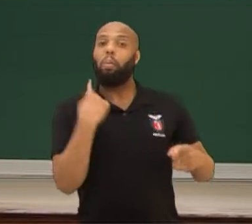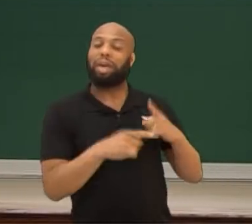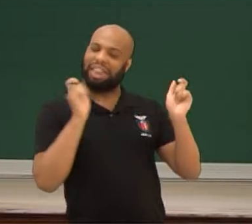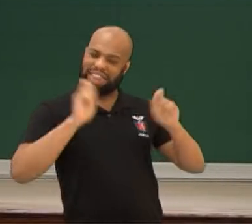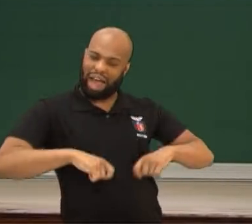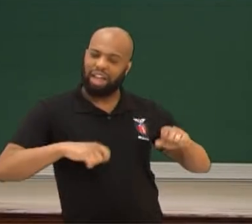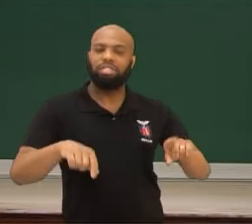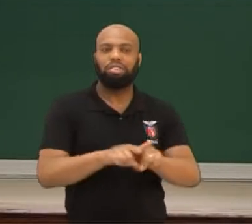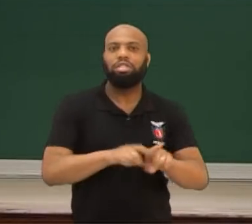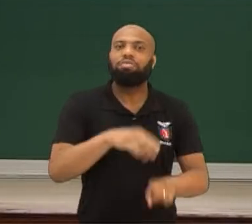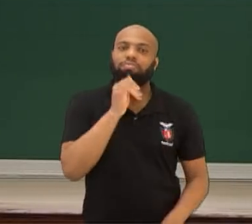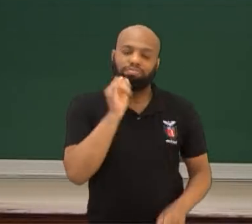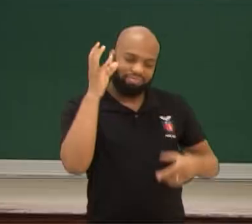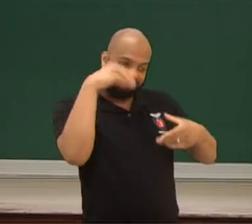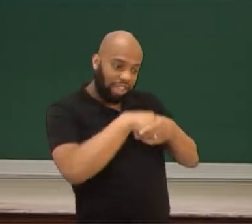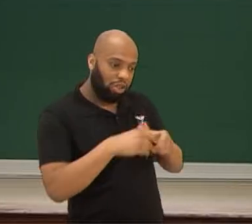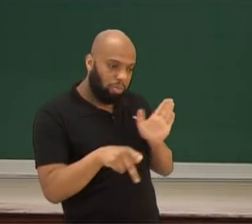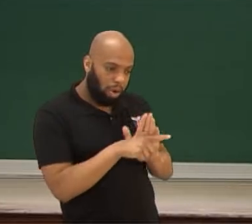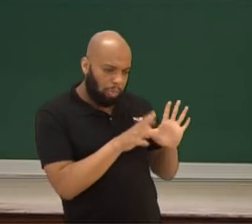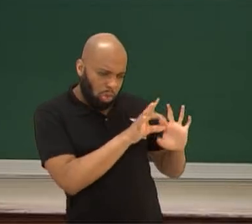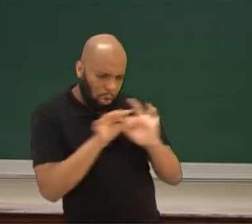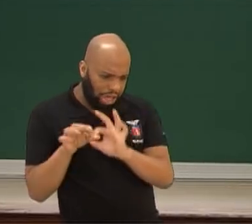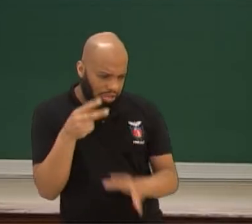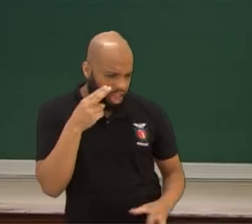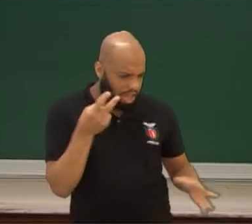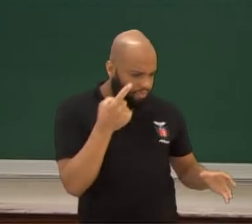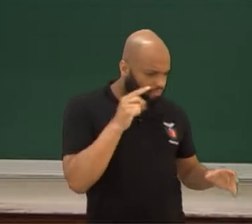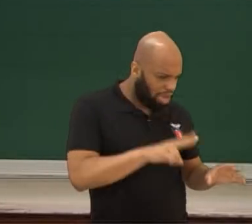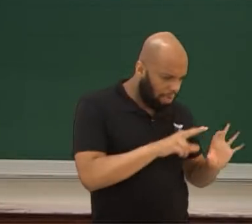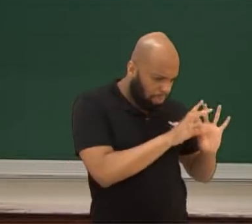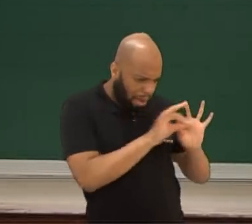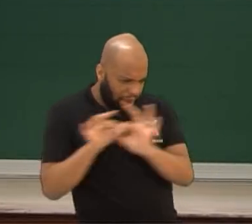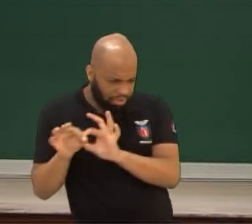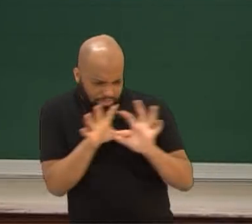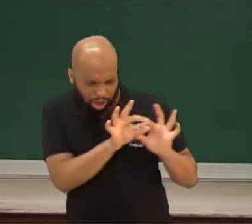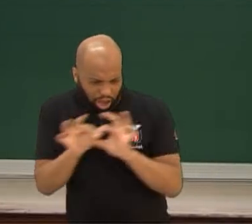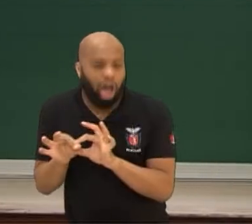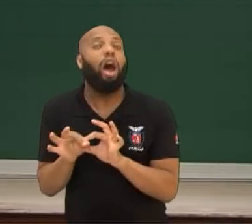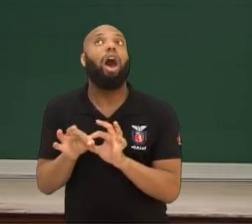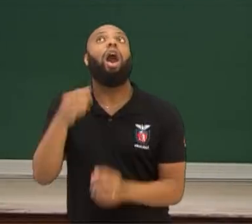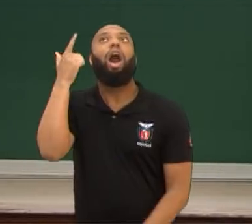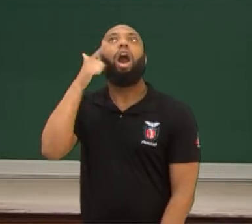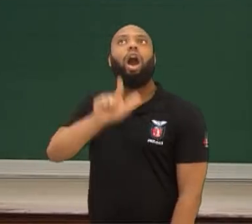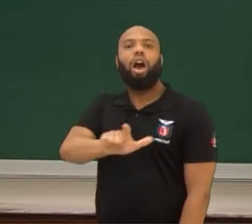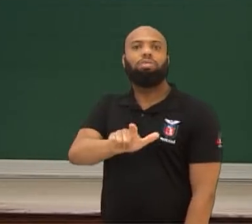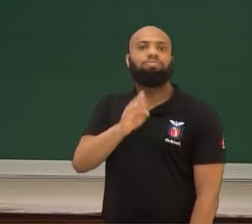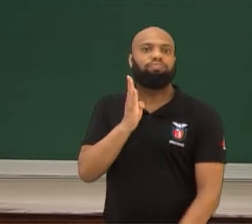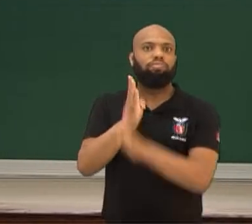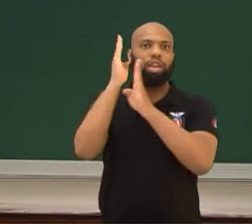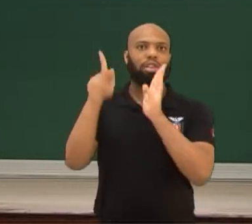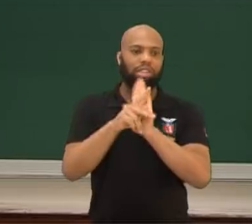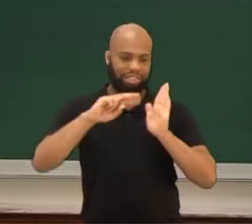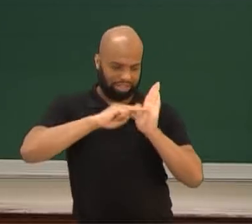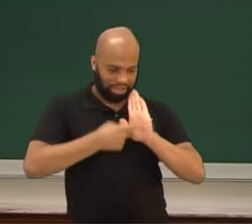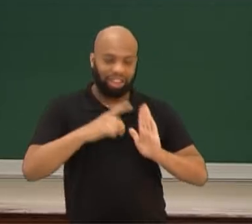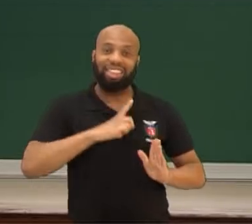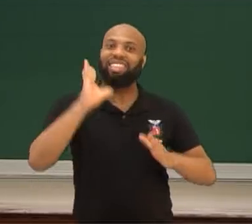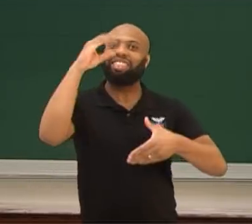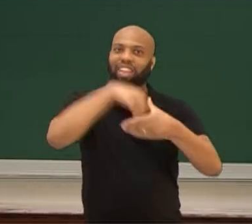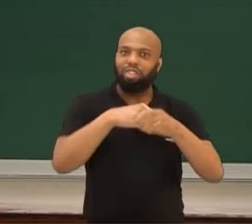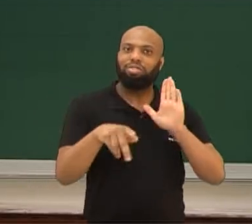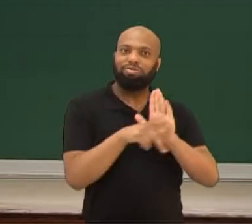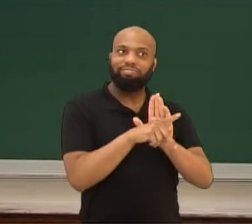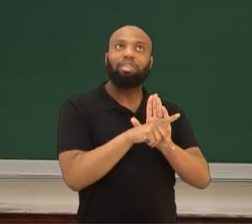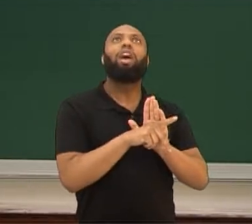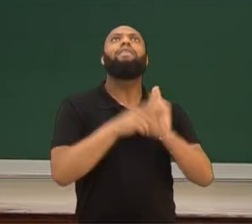é possível eu ali dentro daquele contexto em que aparece aquela palavra nova, achar o significado dentro das minhas inferências,